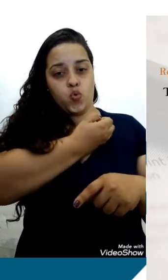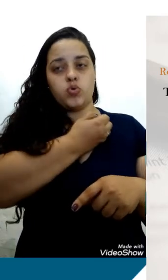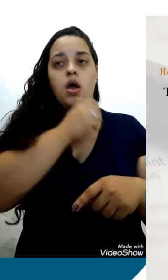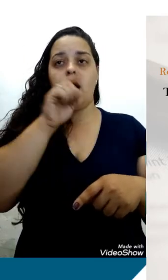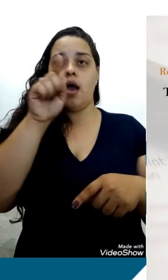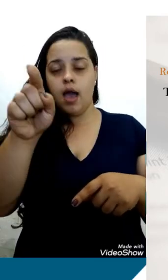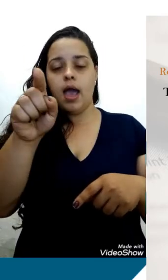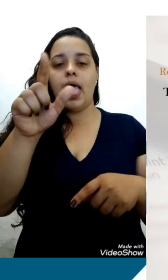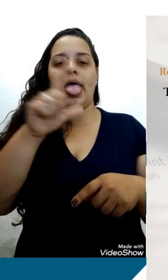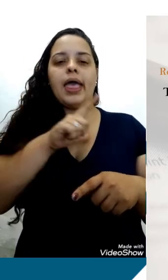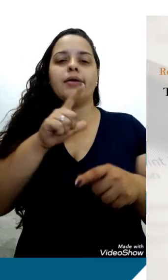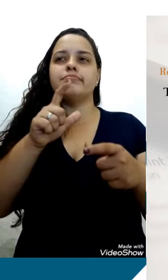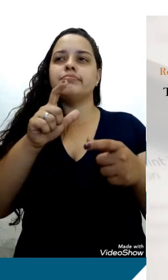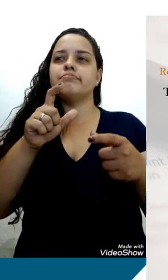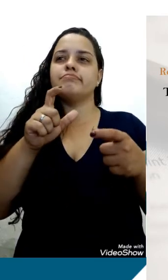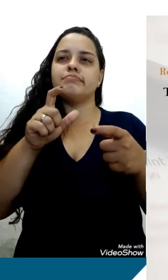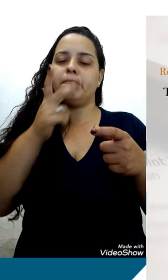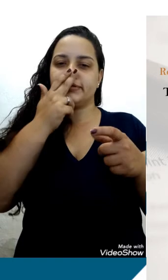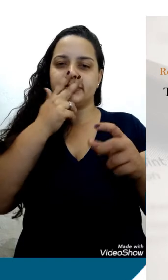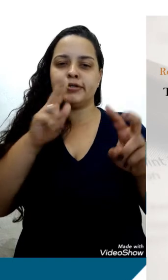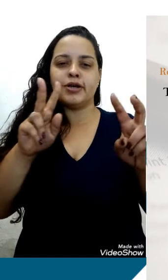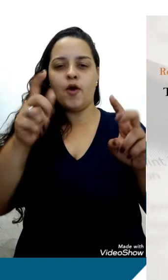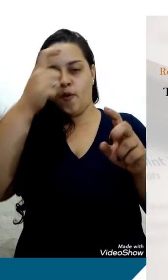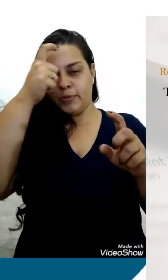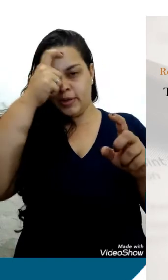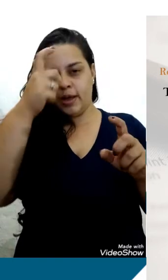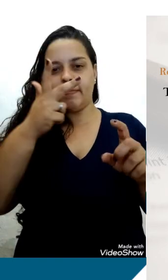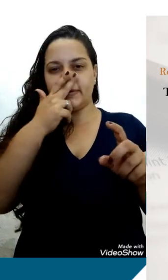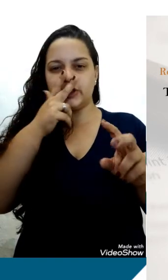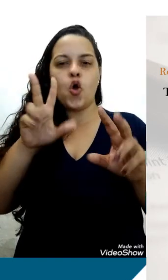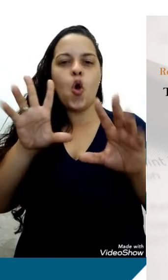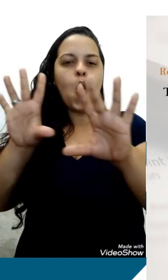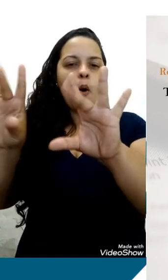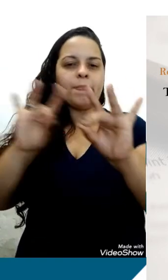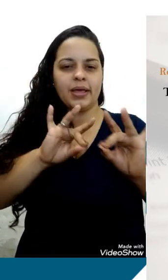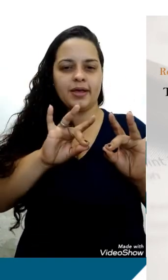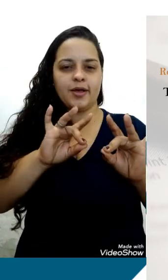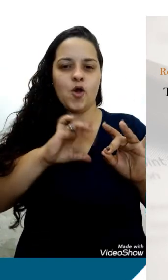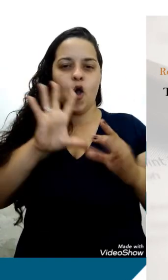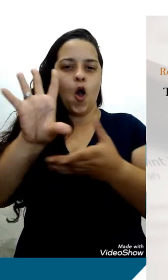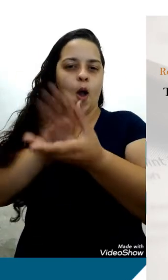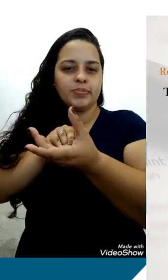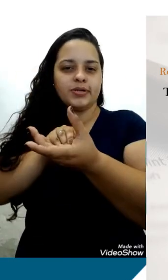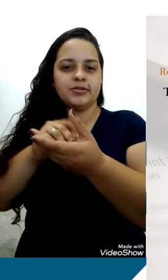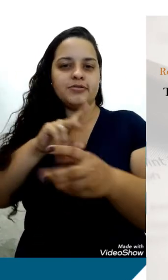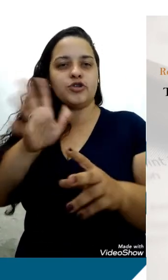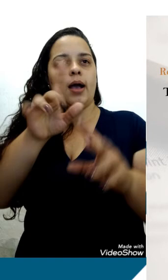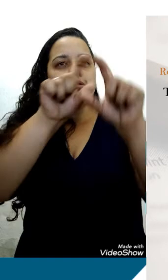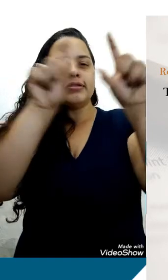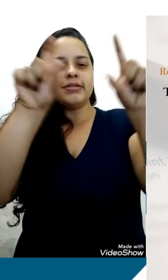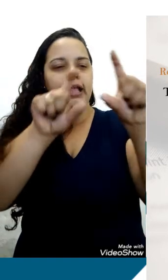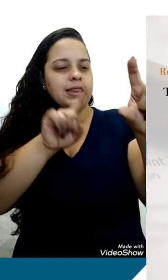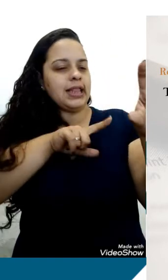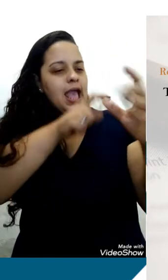apresentam principalmente um repertório sociocultural copiado dos textos motivadores. Então, se você transcreve